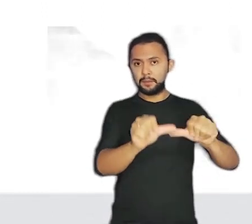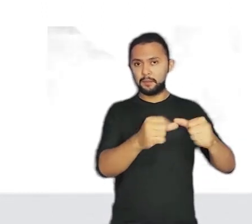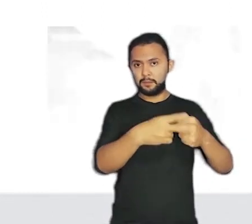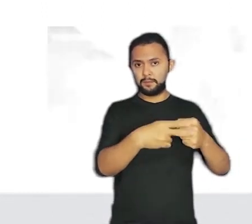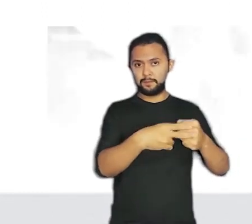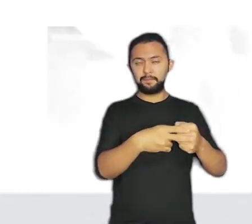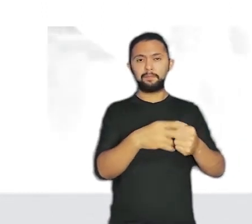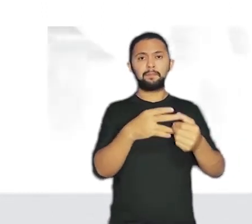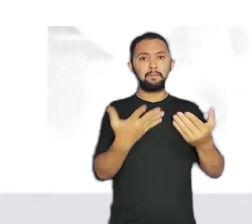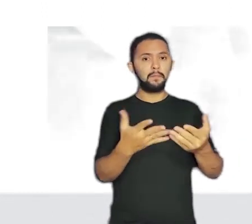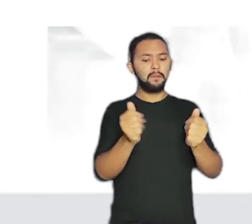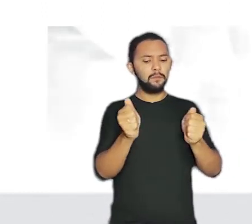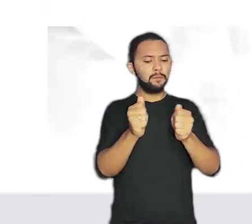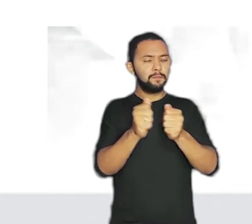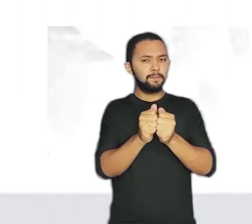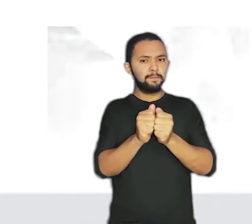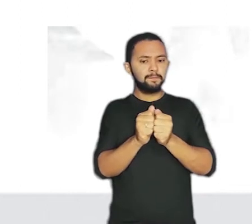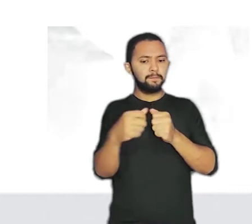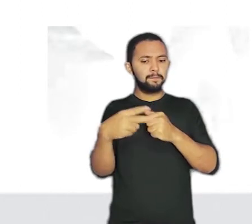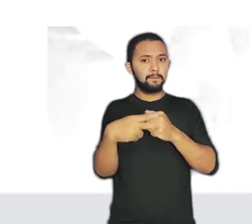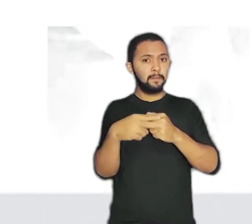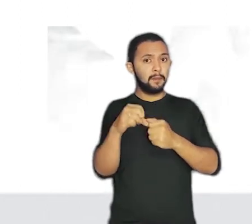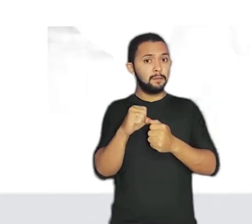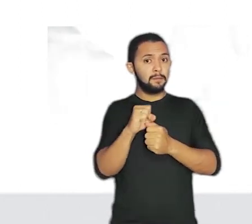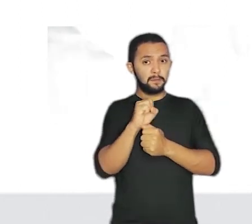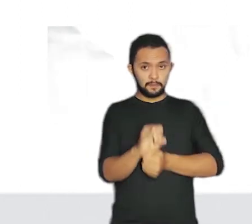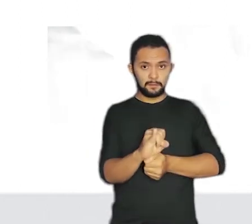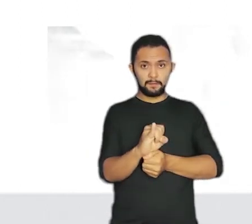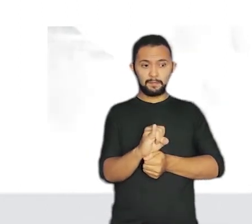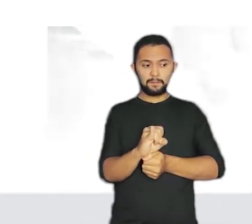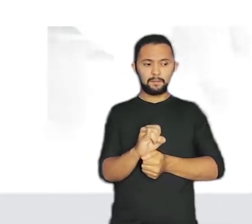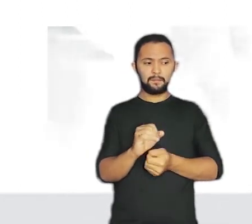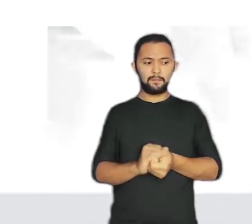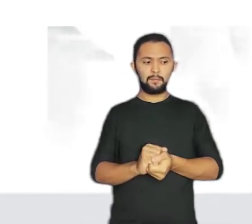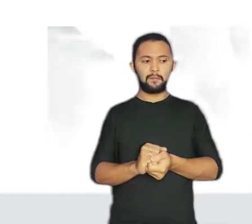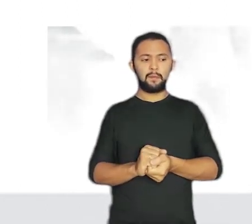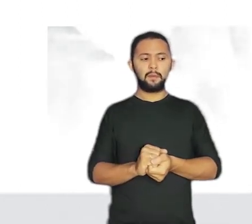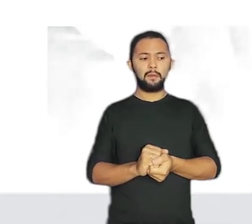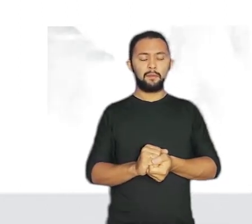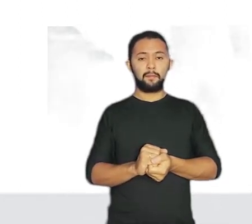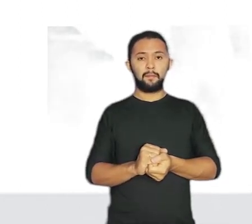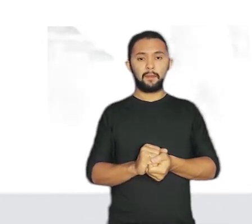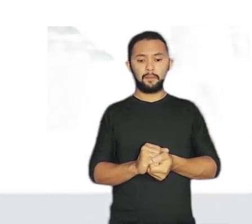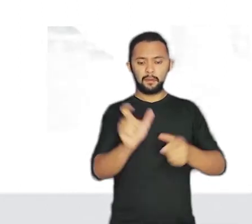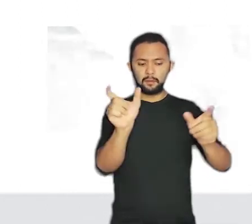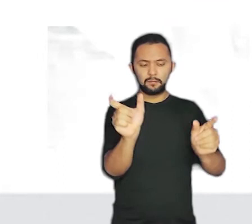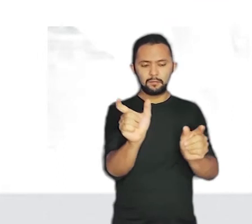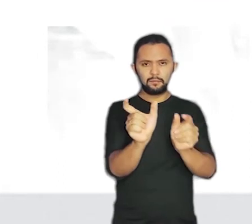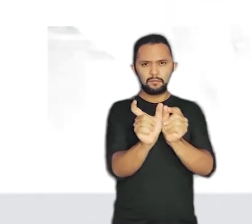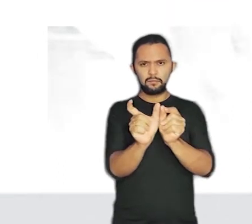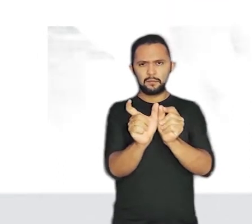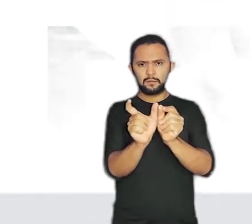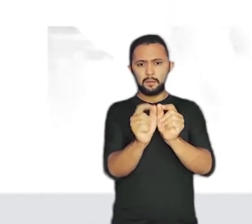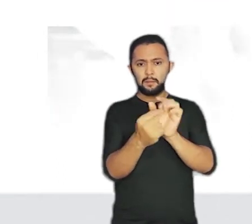singular, acompanhado aí da partícula se. E aí o nome dessa partícula a gente chama ela de índice de